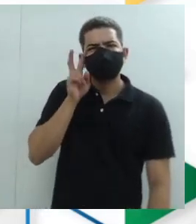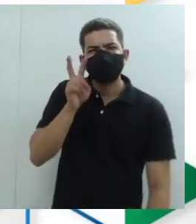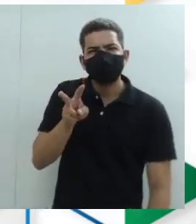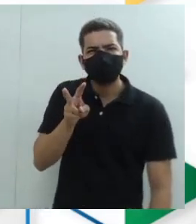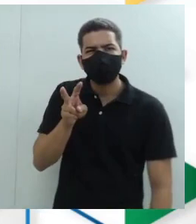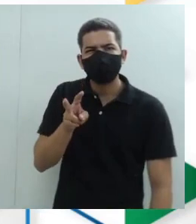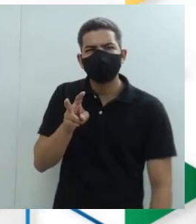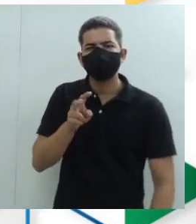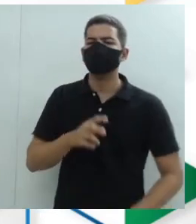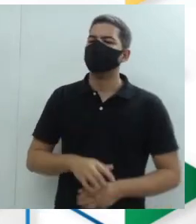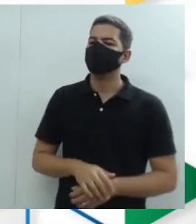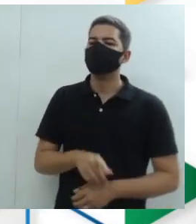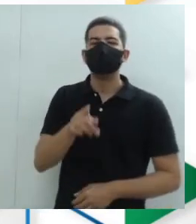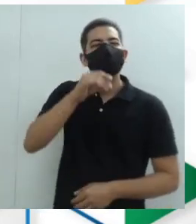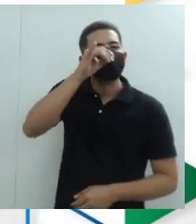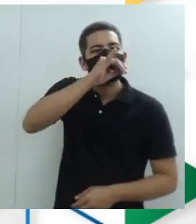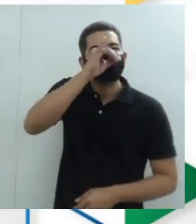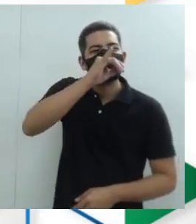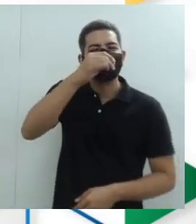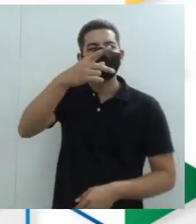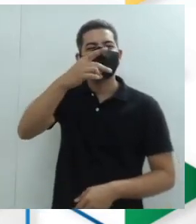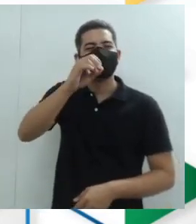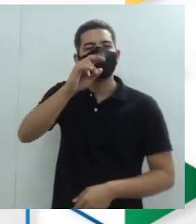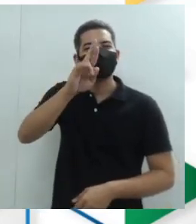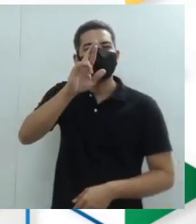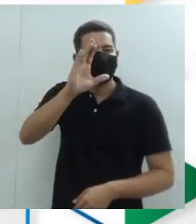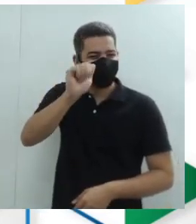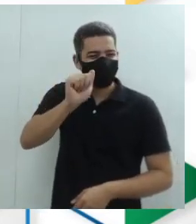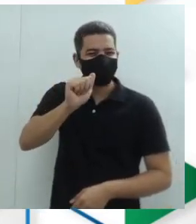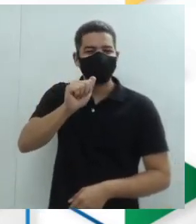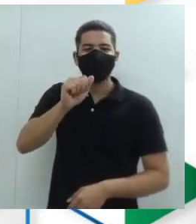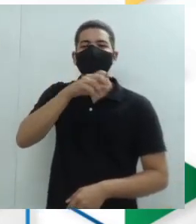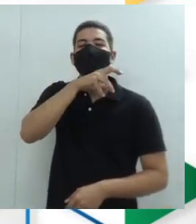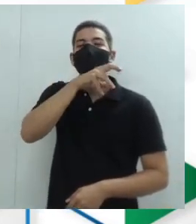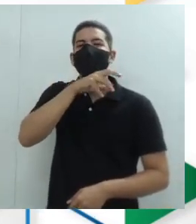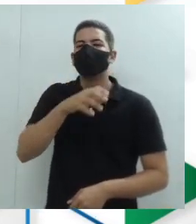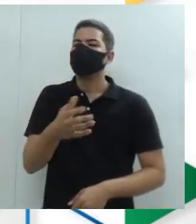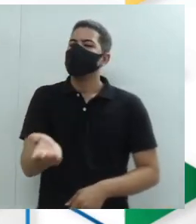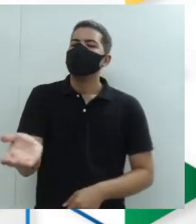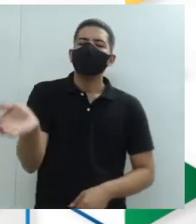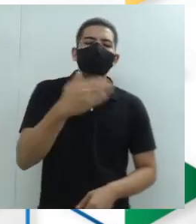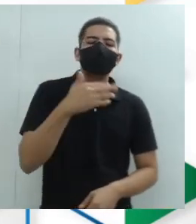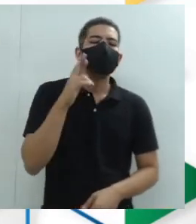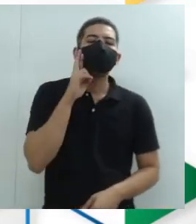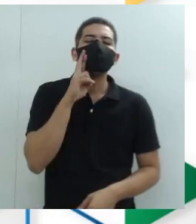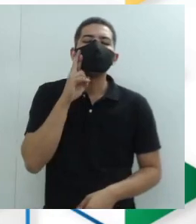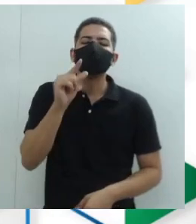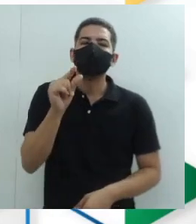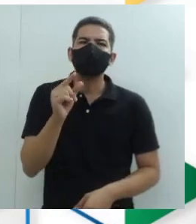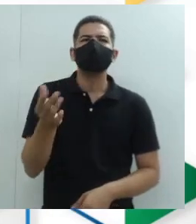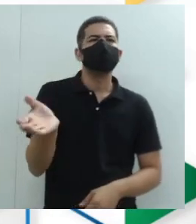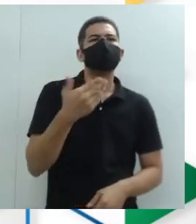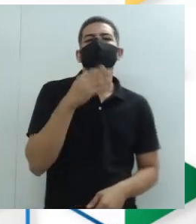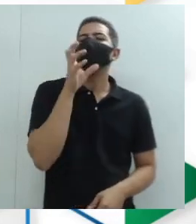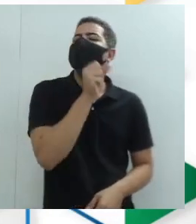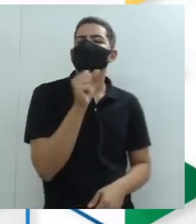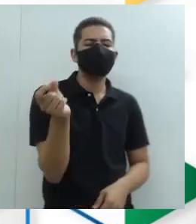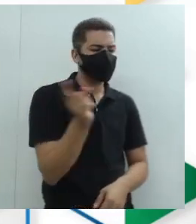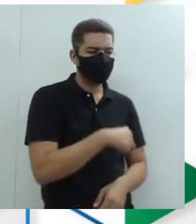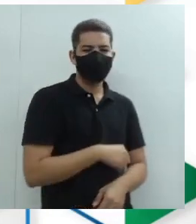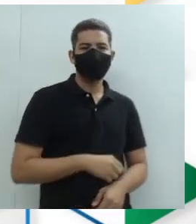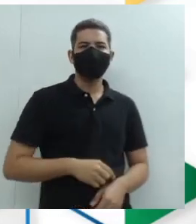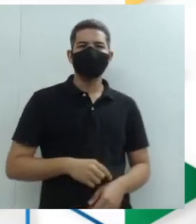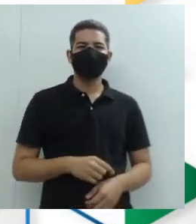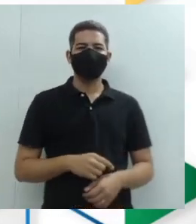Chega a uma porquinha, a um animal mesmo, e diz assim: vamos, Rosinha, é só por um instante.